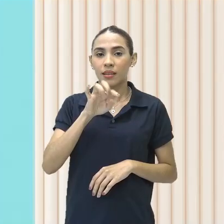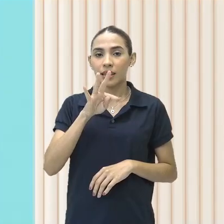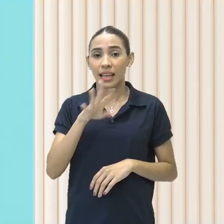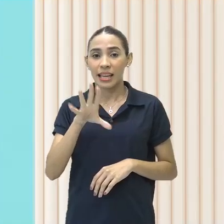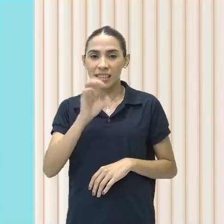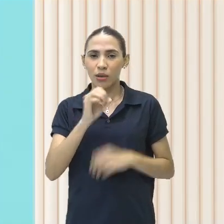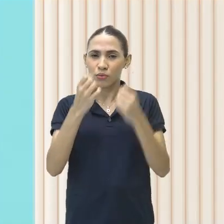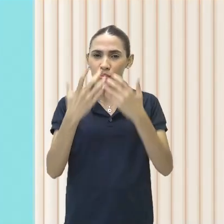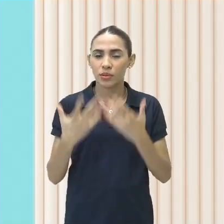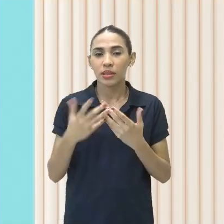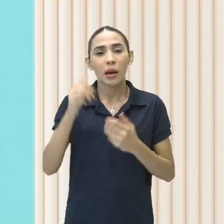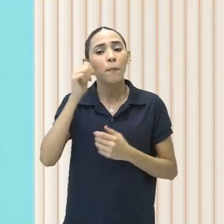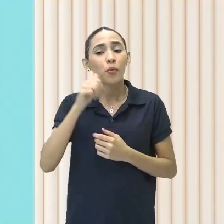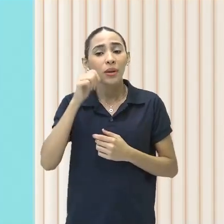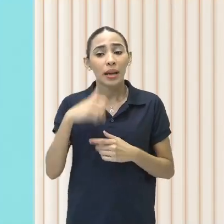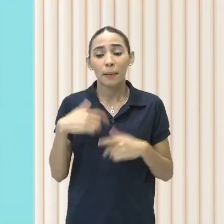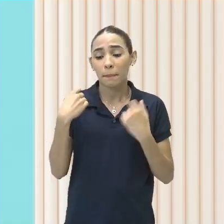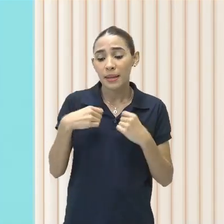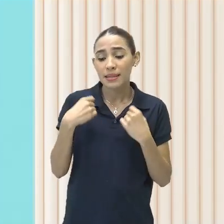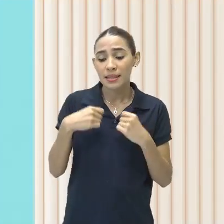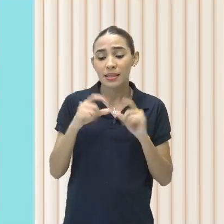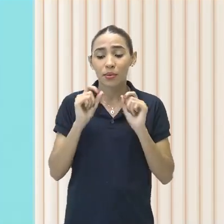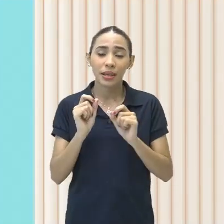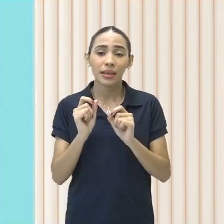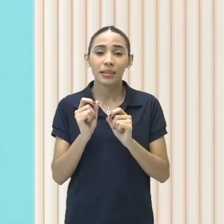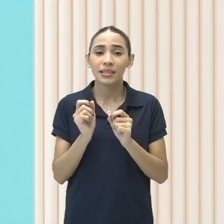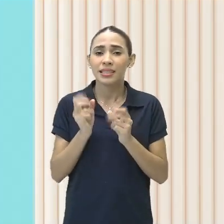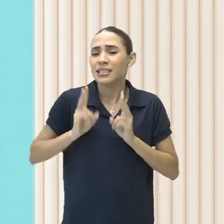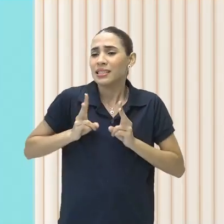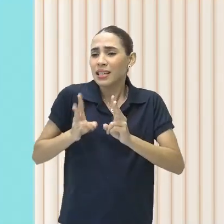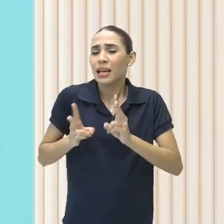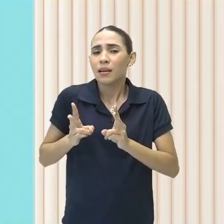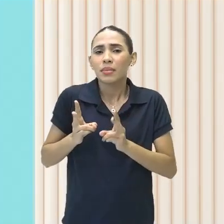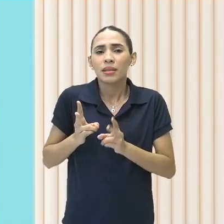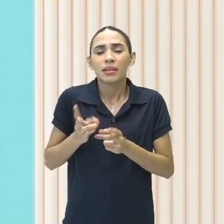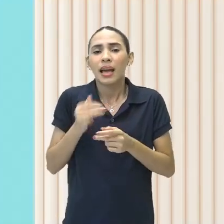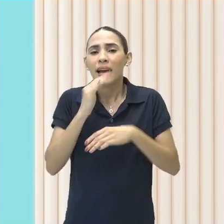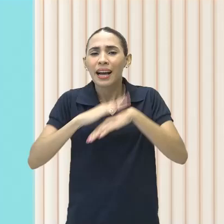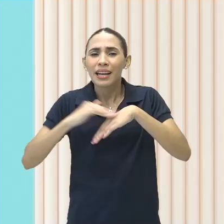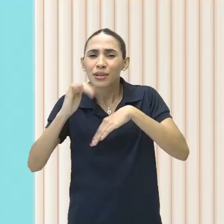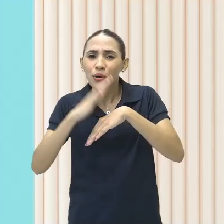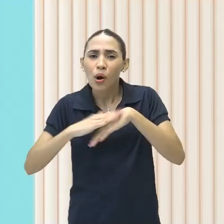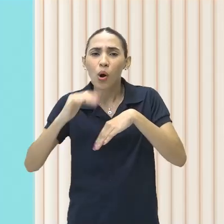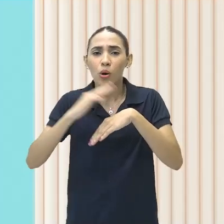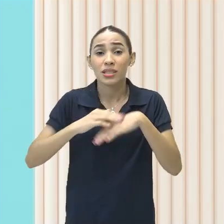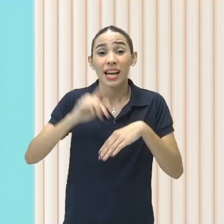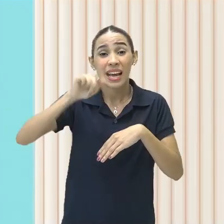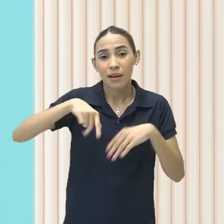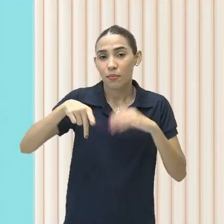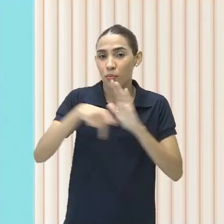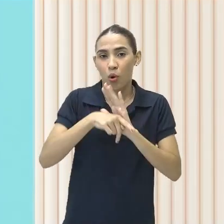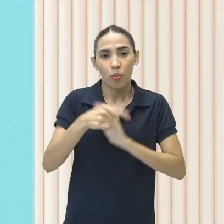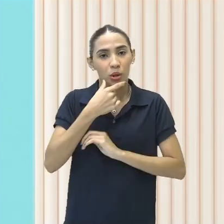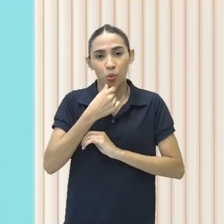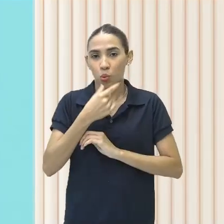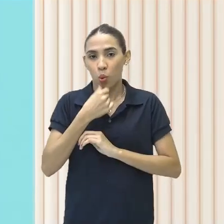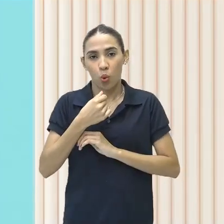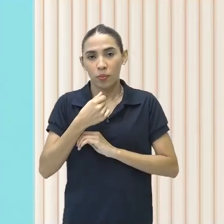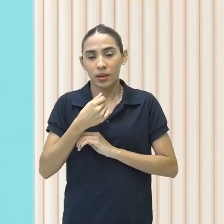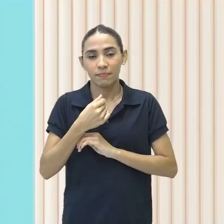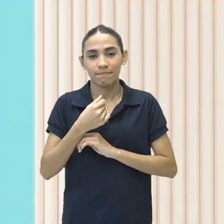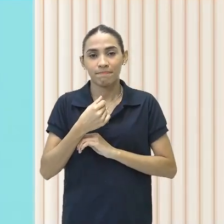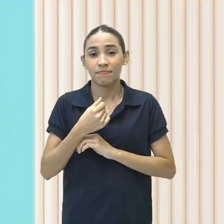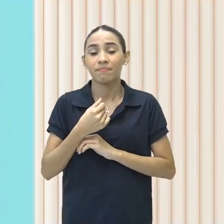sobre isso, que a mulher tem que agradar a pessoa, ela é de propriedade masculina. É o que a gente